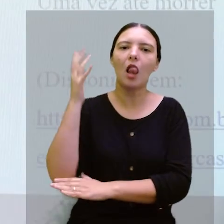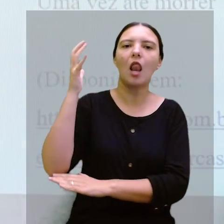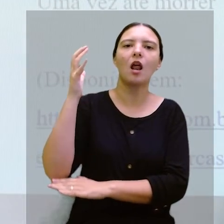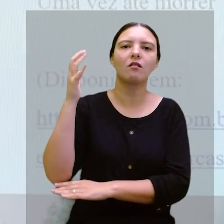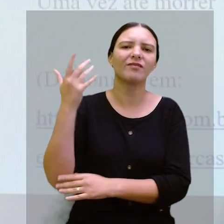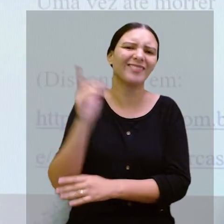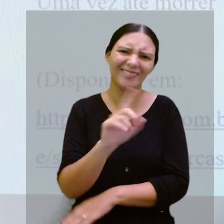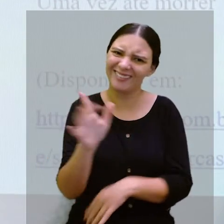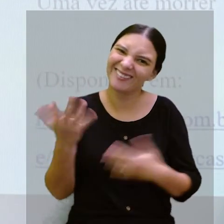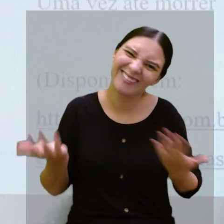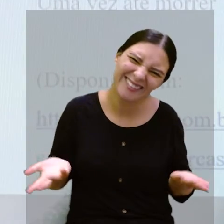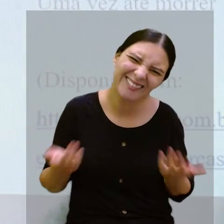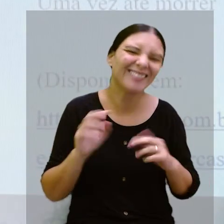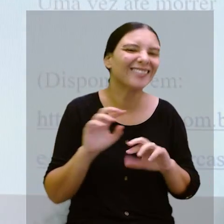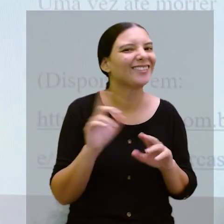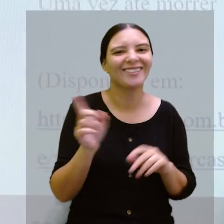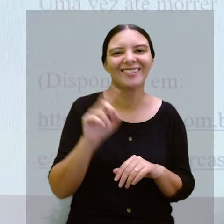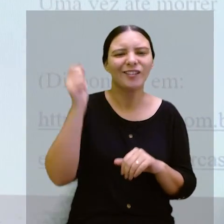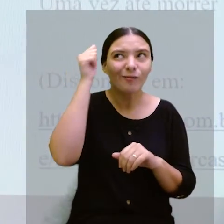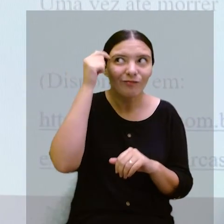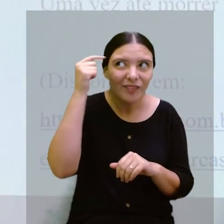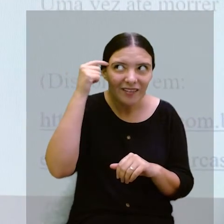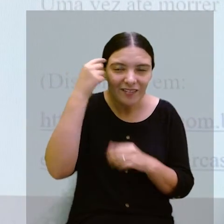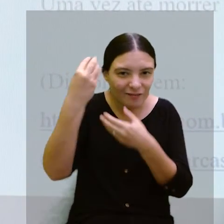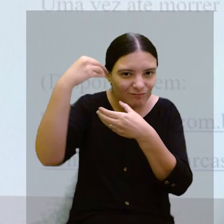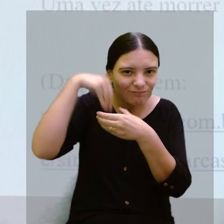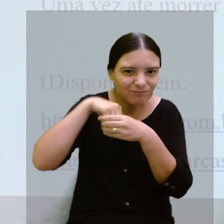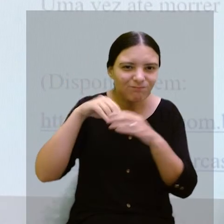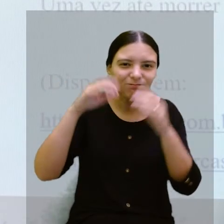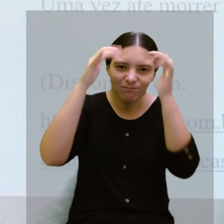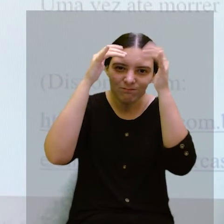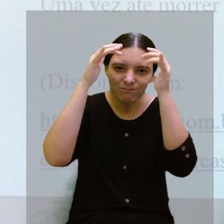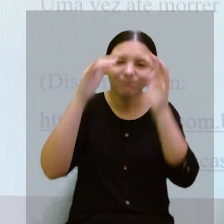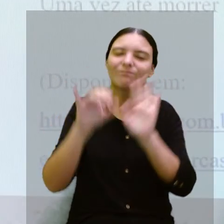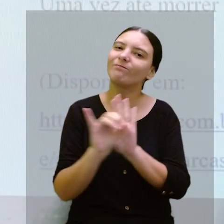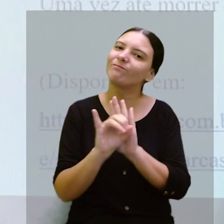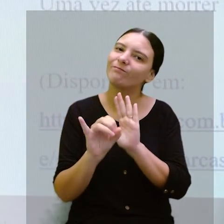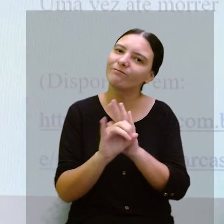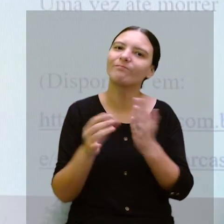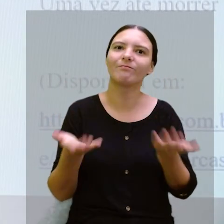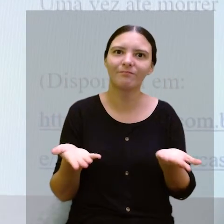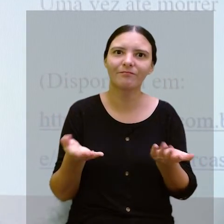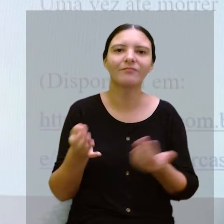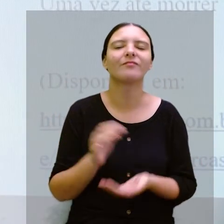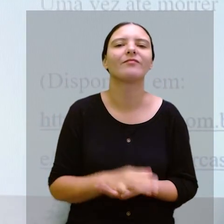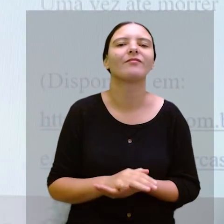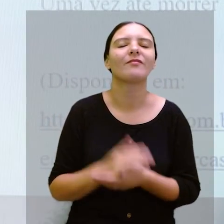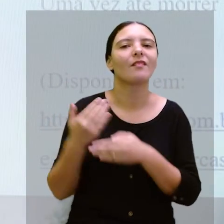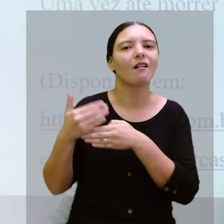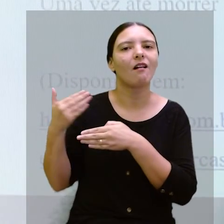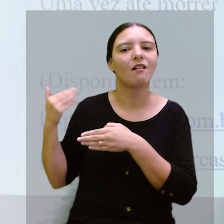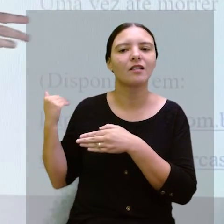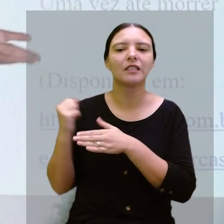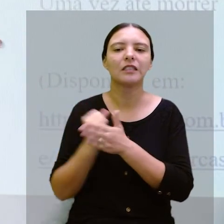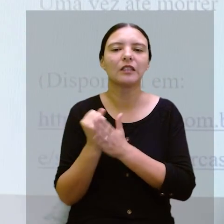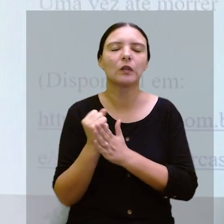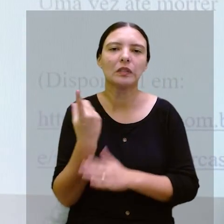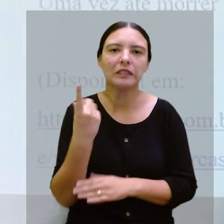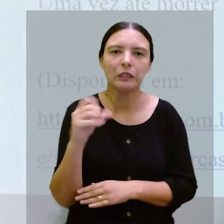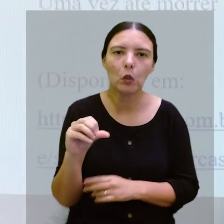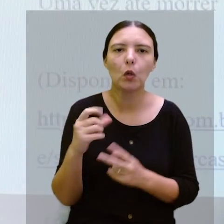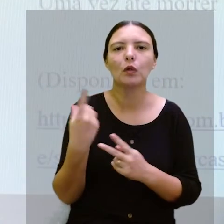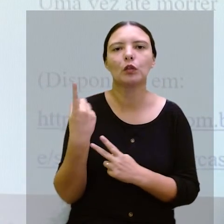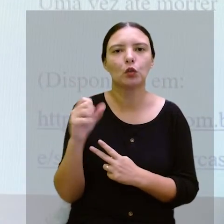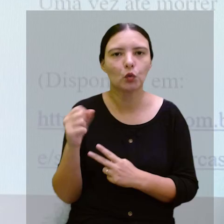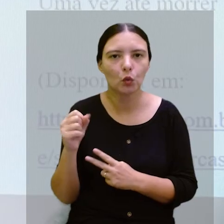é uma construção, uma ficção que foi construída ao longo do tempo, uma identidade, né? Não existia no século XIX, XVIII,